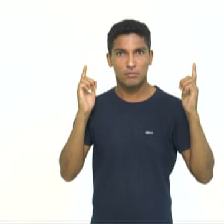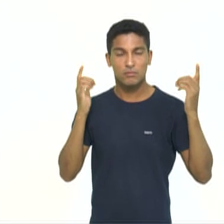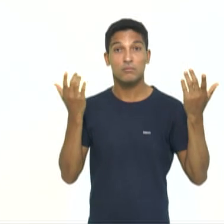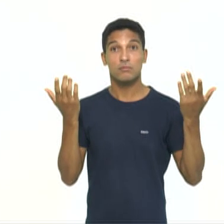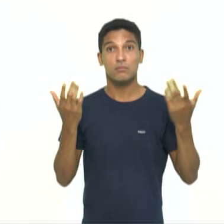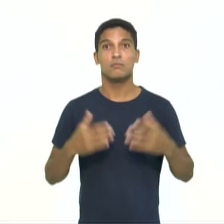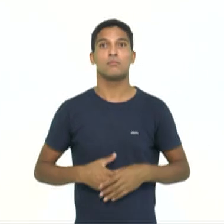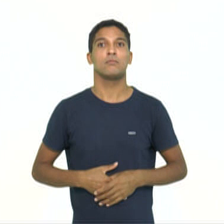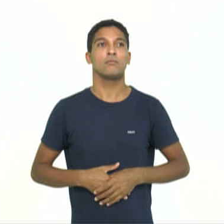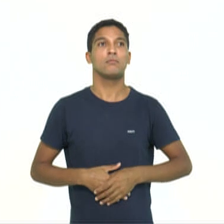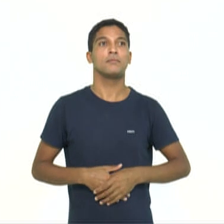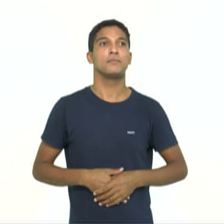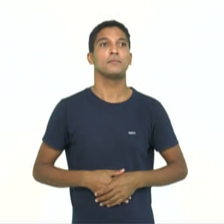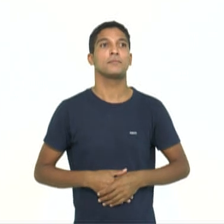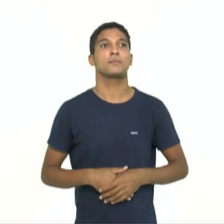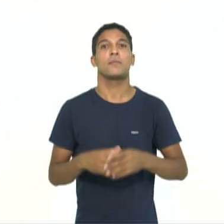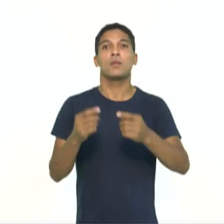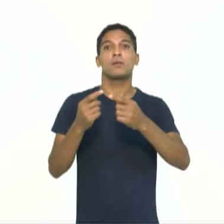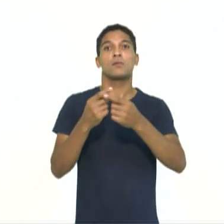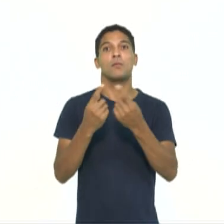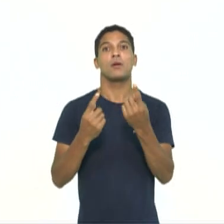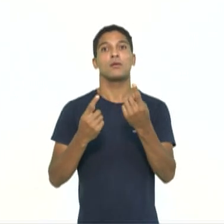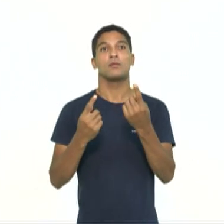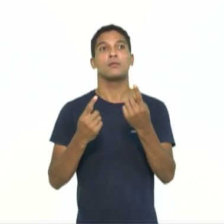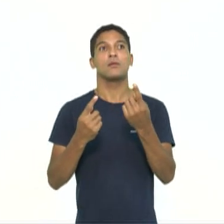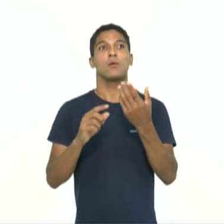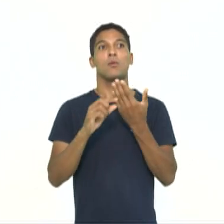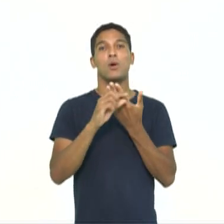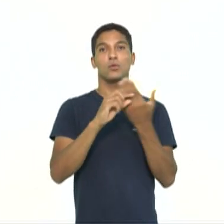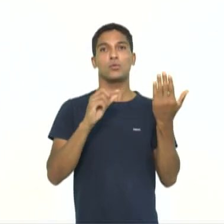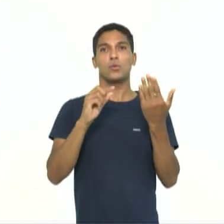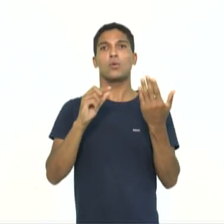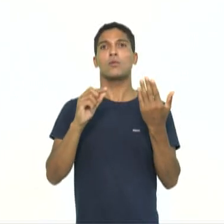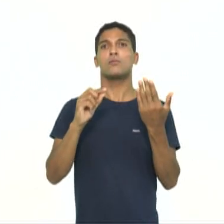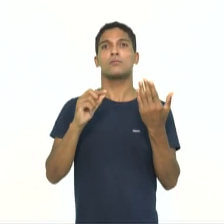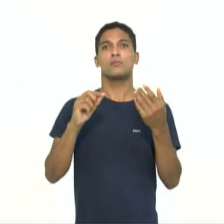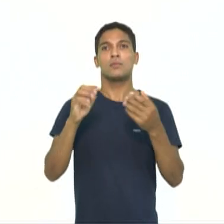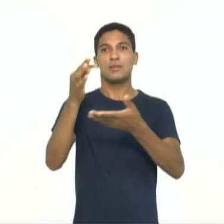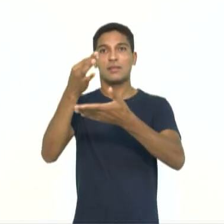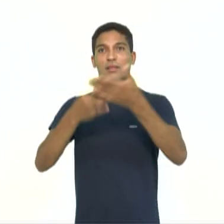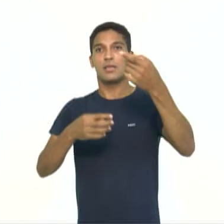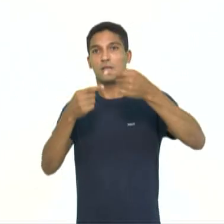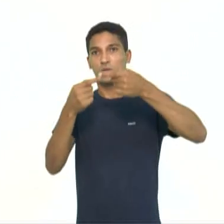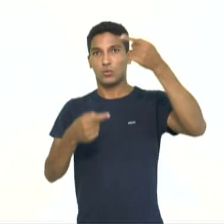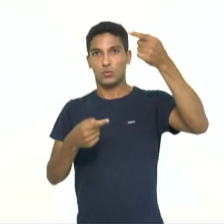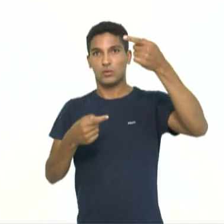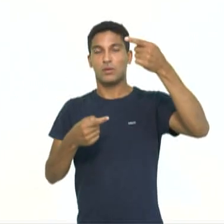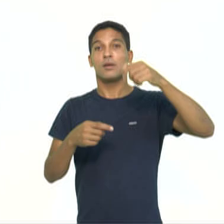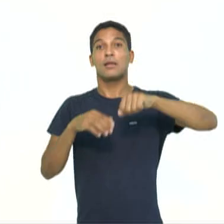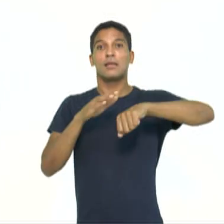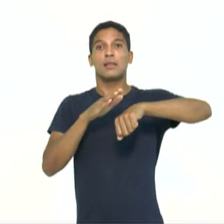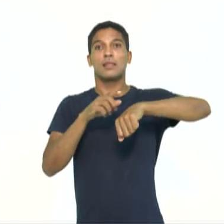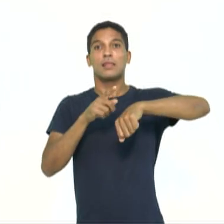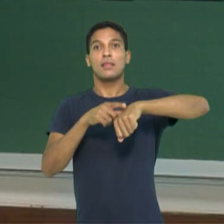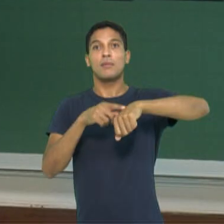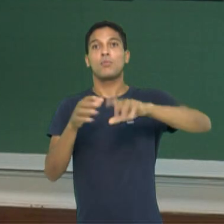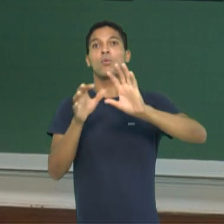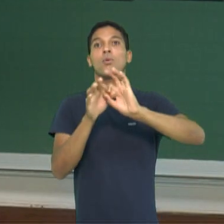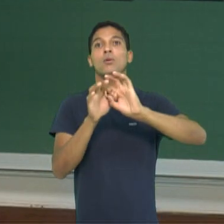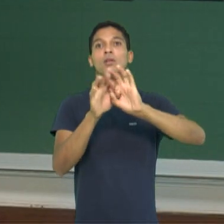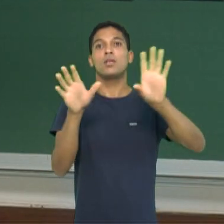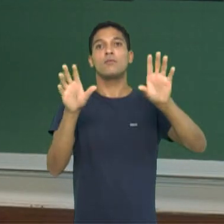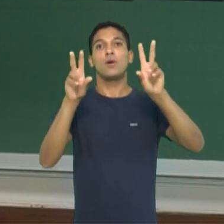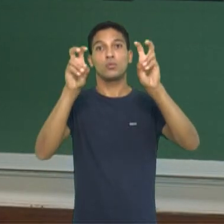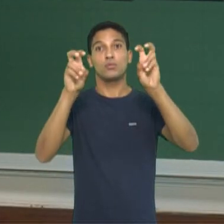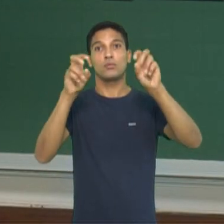livres no nosso tempo livre. Né? Ele tem esse texto que se chama Tempo Livre e lá ele nos mostra que muitas vezes até mesmo no nosso dito